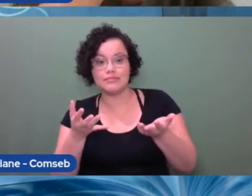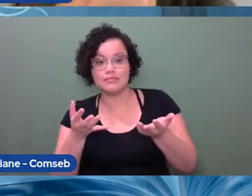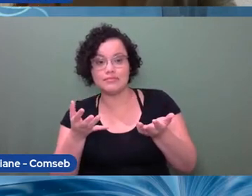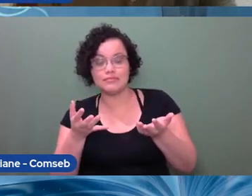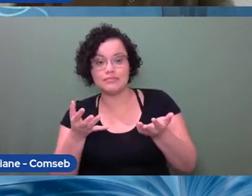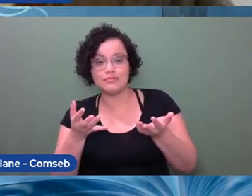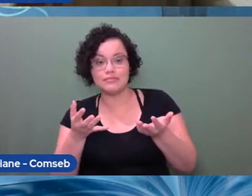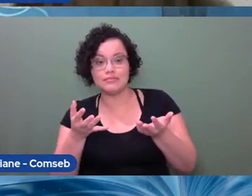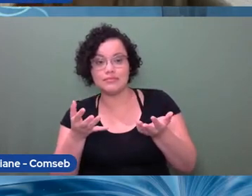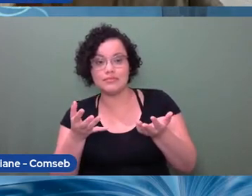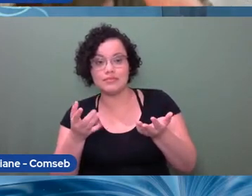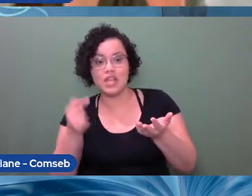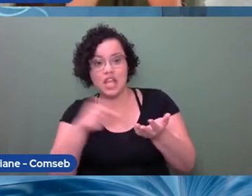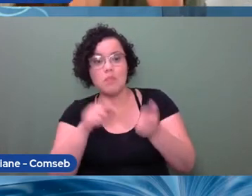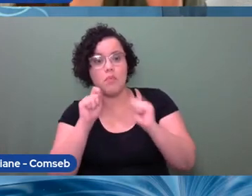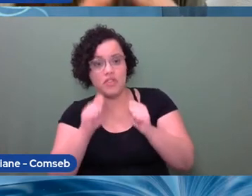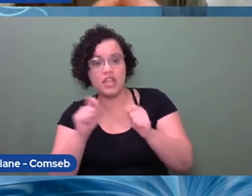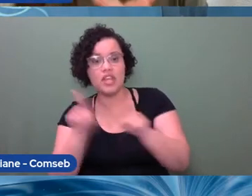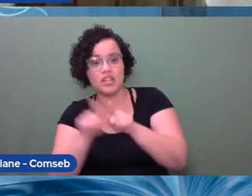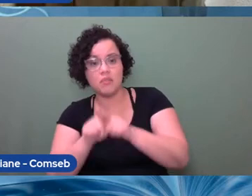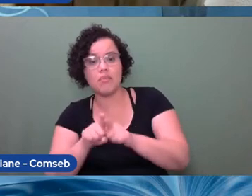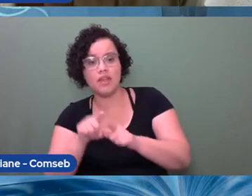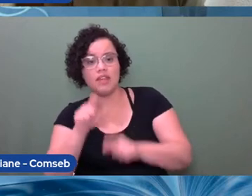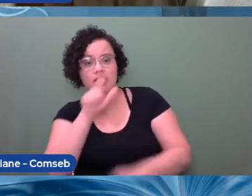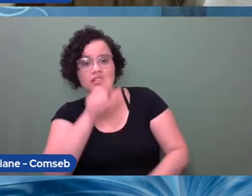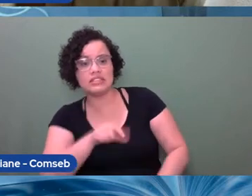Em letra minúscula. Então,